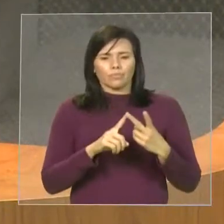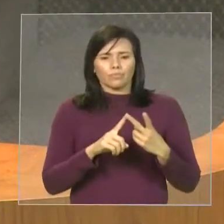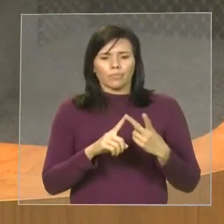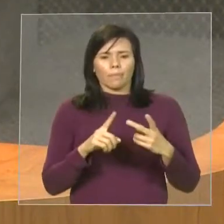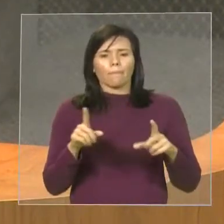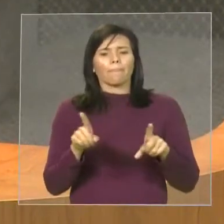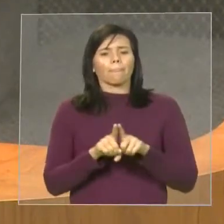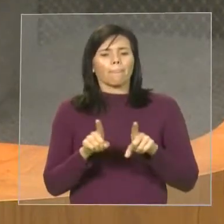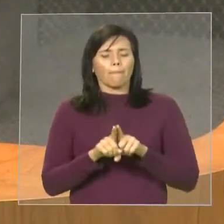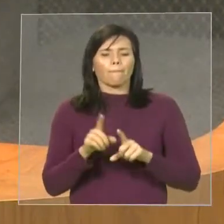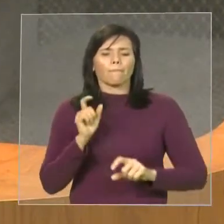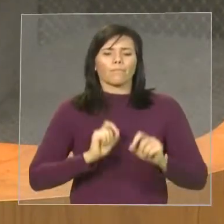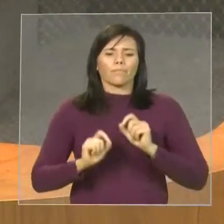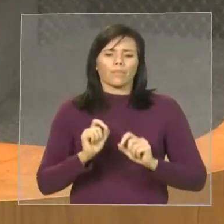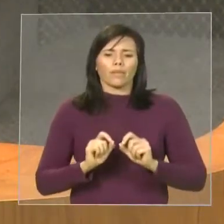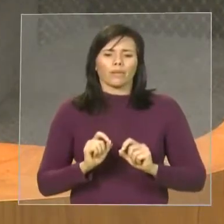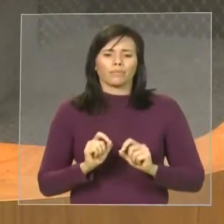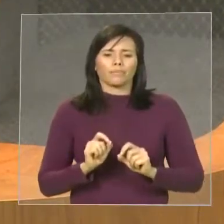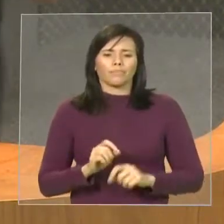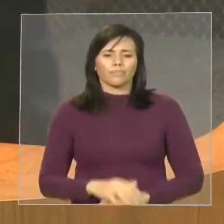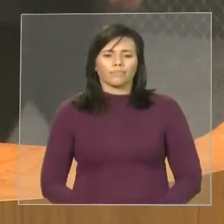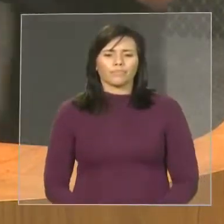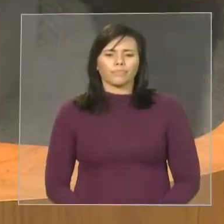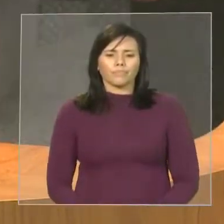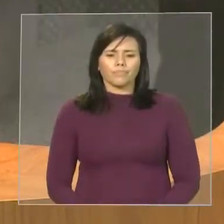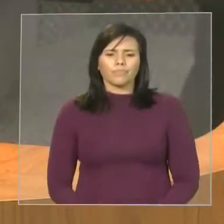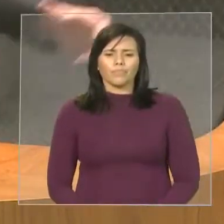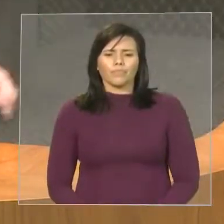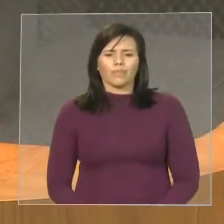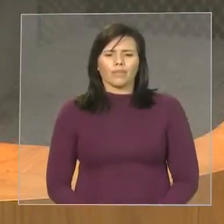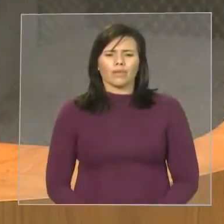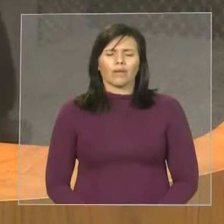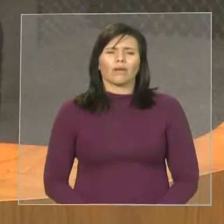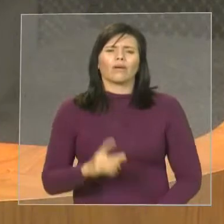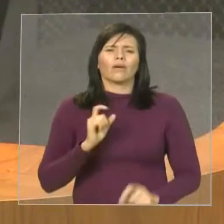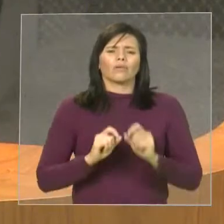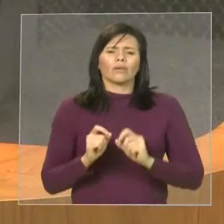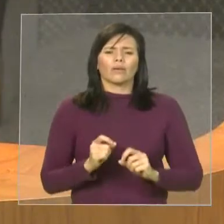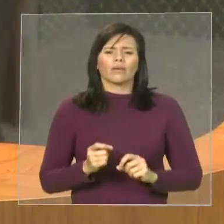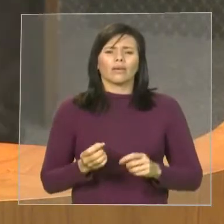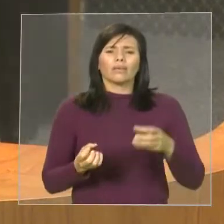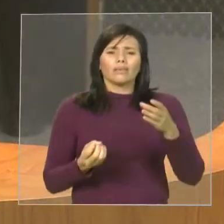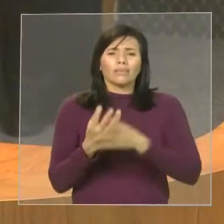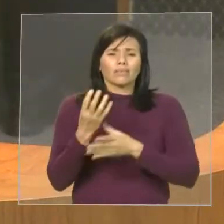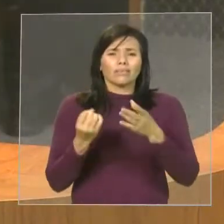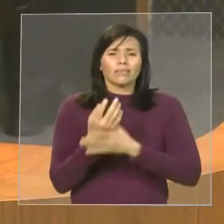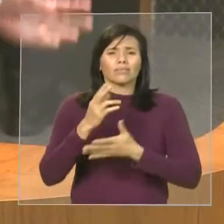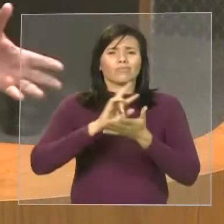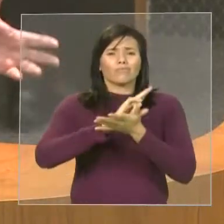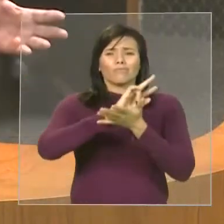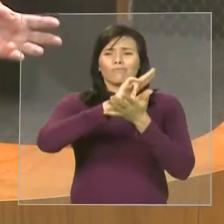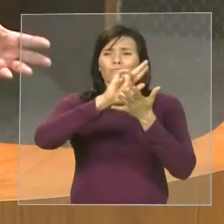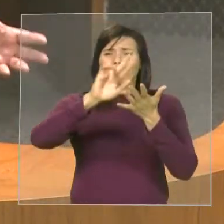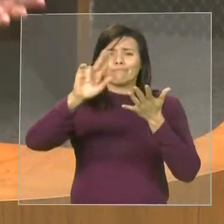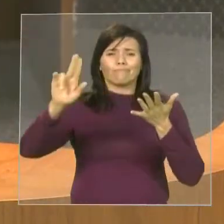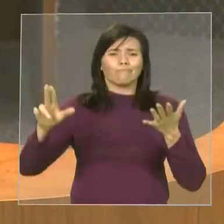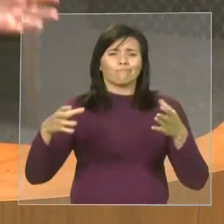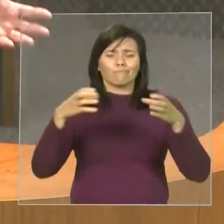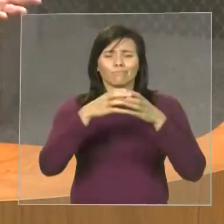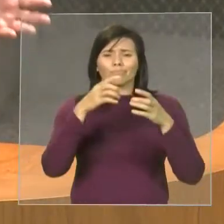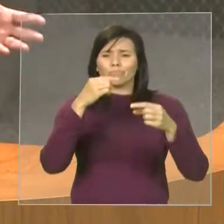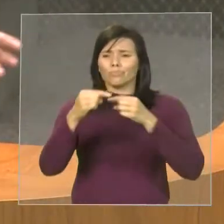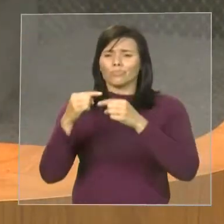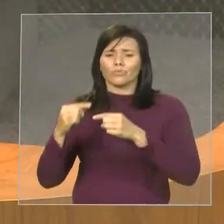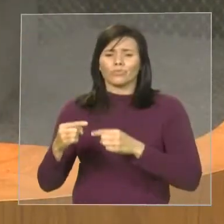maneira como se permitiu a criação de partidos políticos no nosso país, virou uma verdadeira promiscuidade. Existem